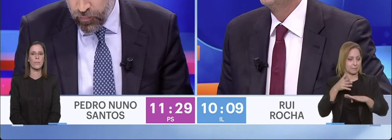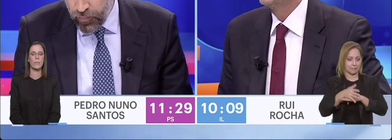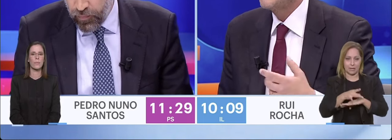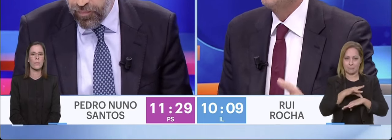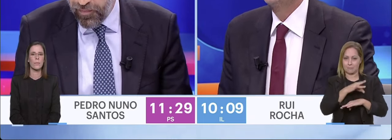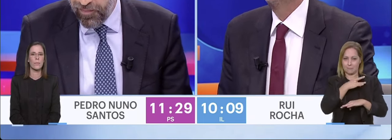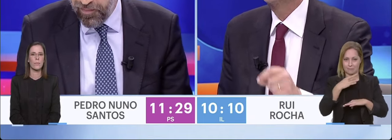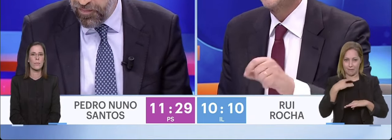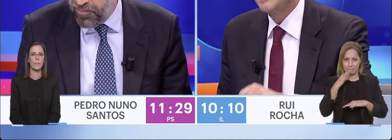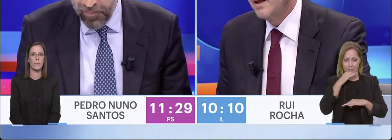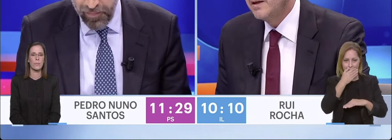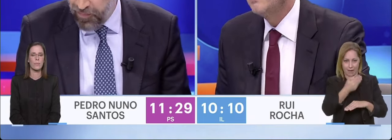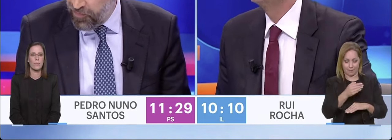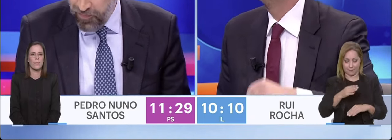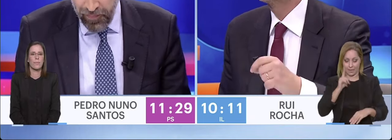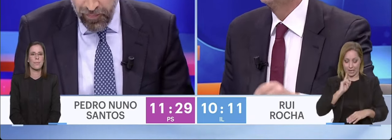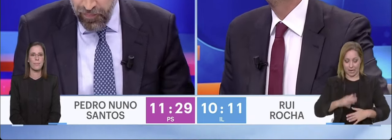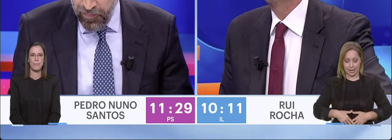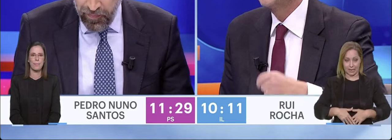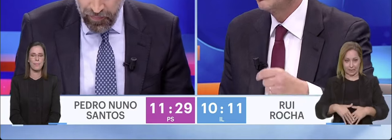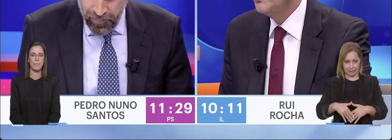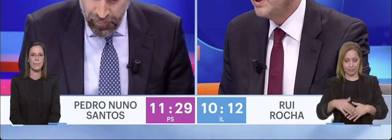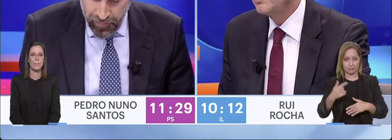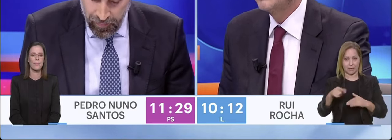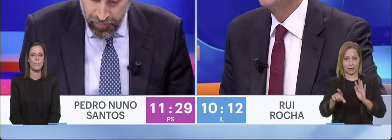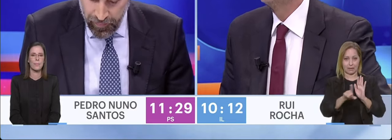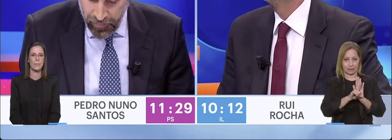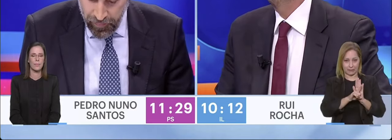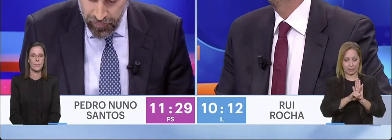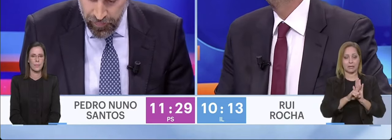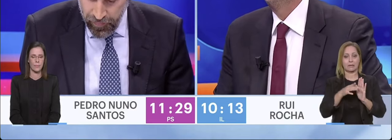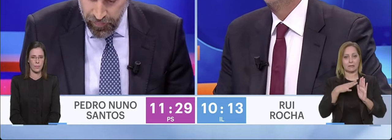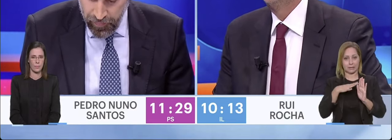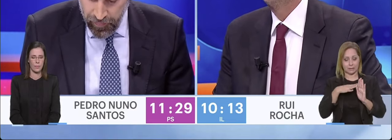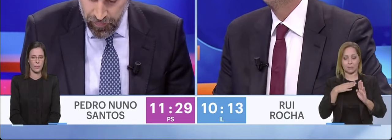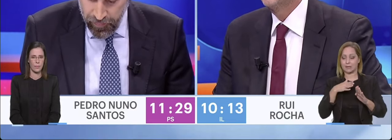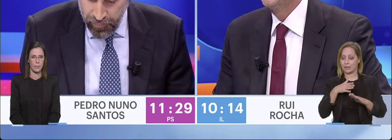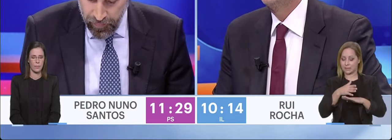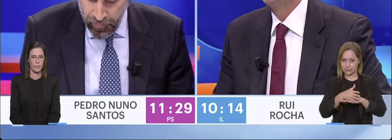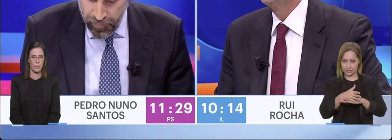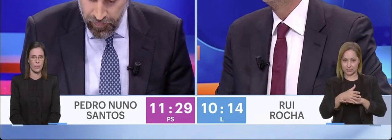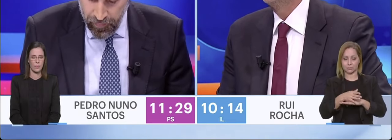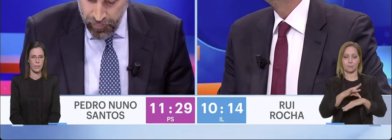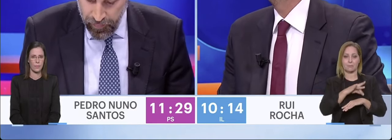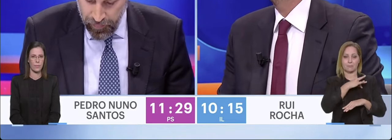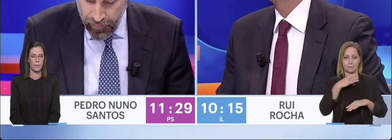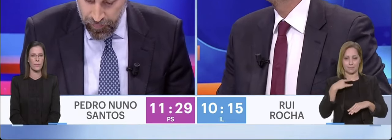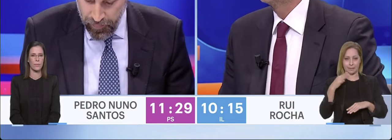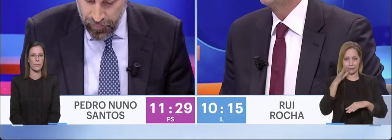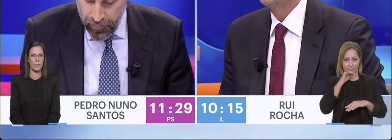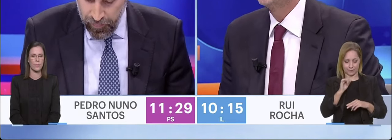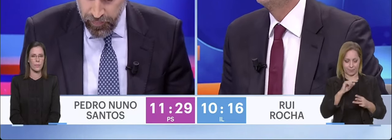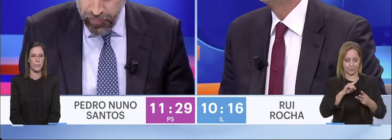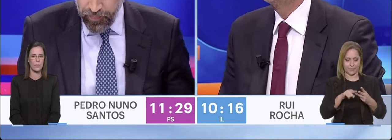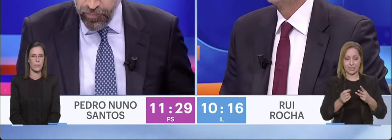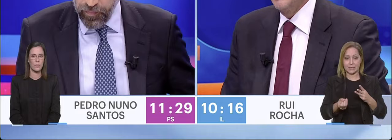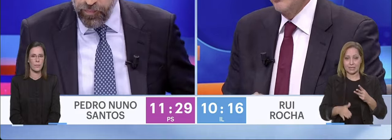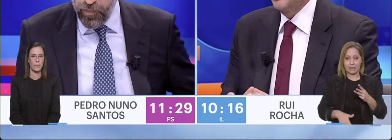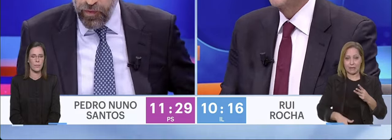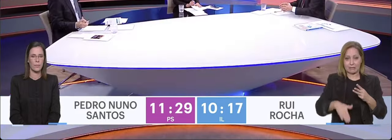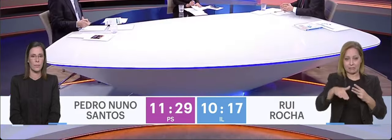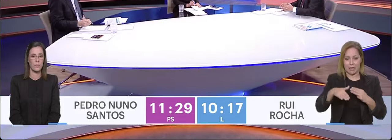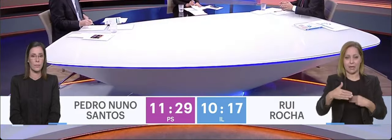família grávidas que está na lei nós queremos que seja cumprido que tenham acesso a a médico de família e crianças até 9 anos